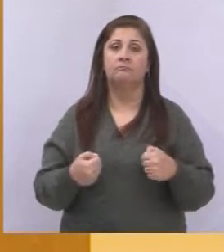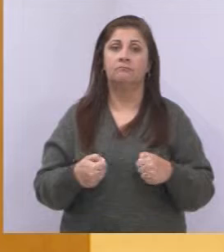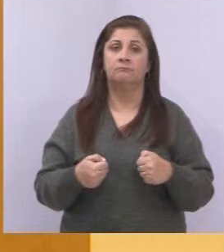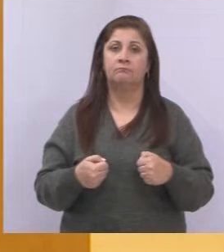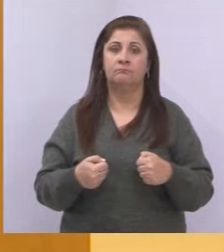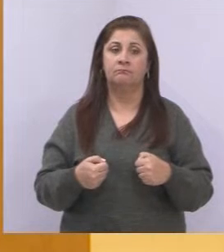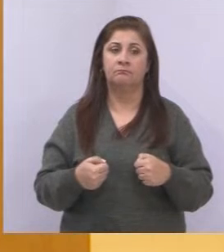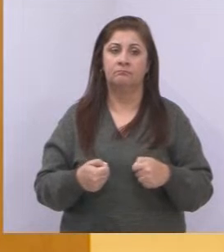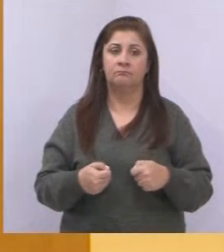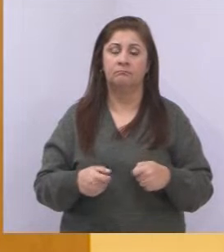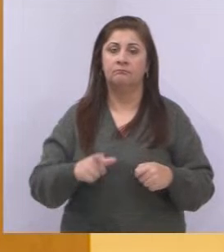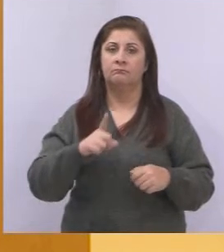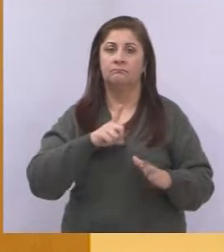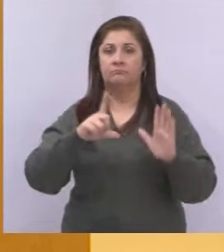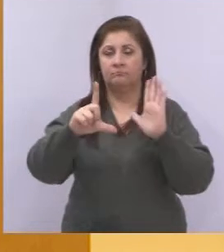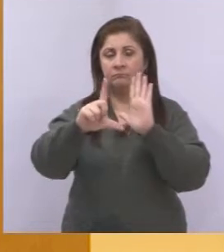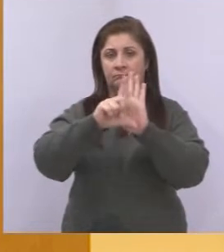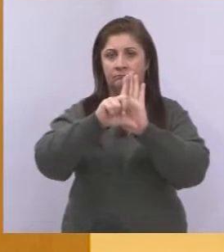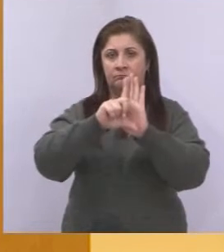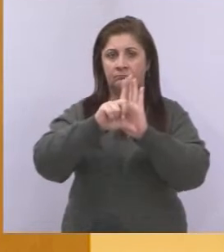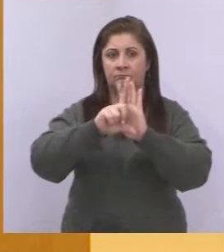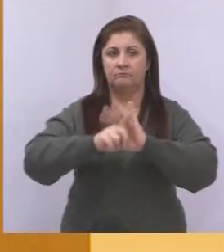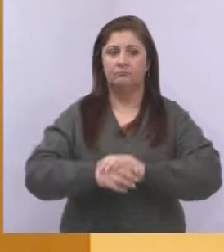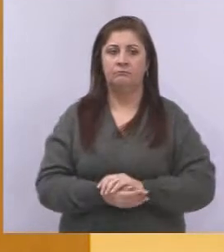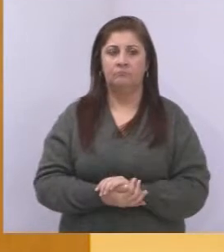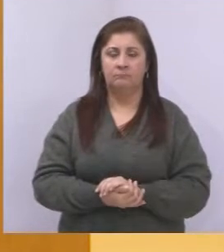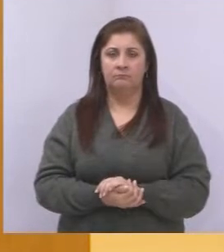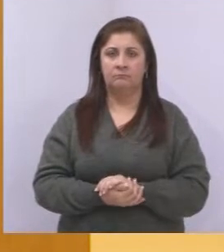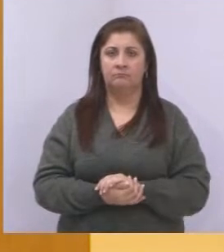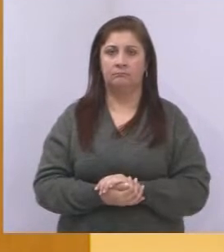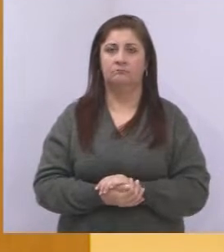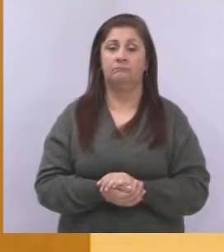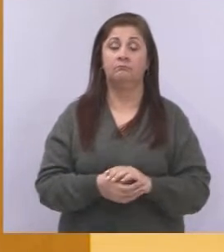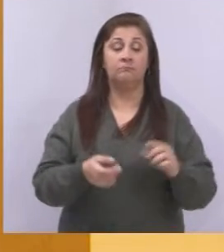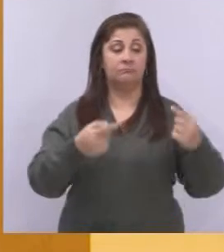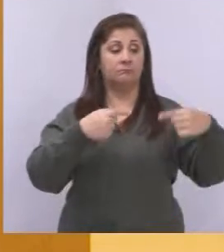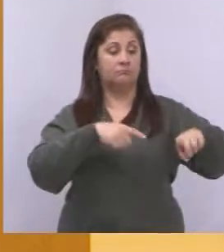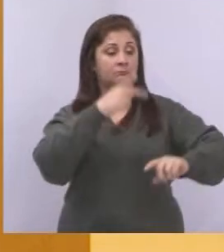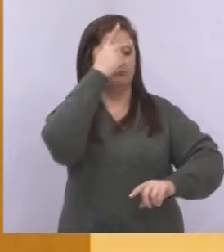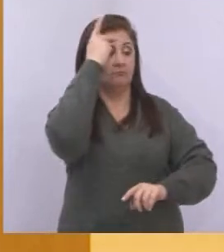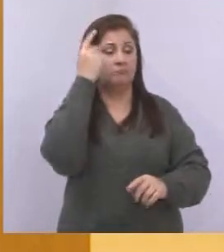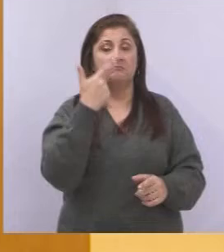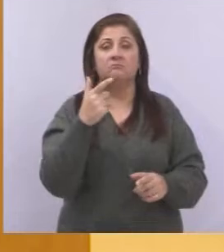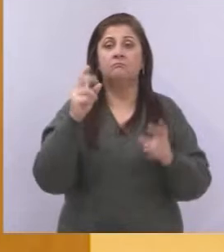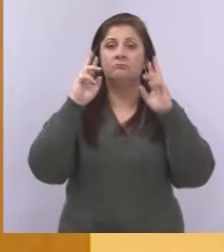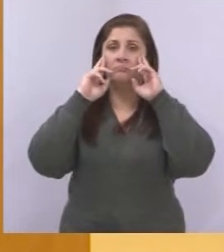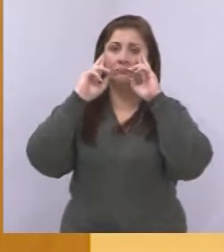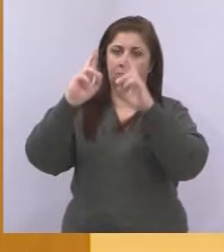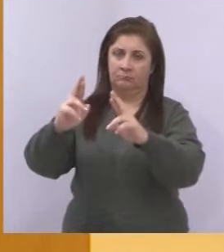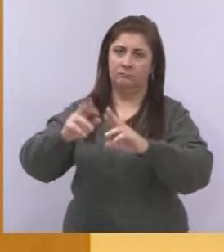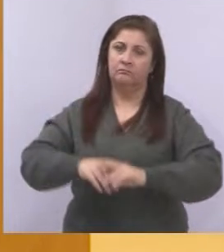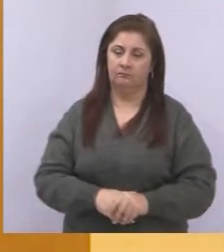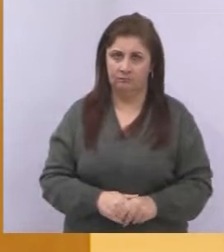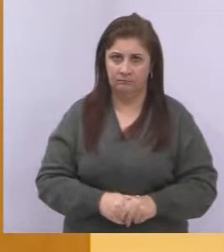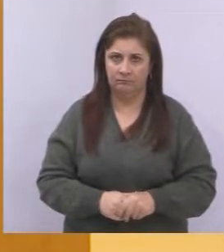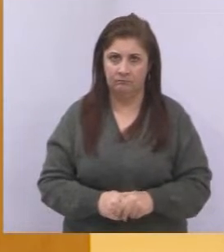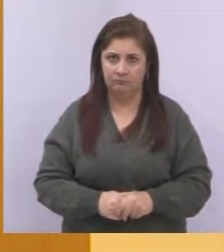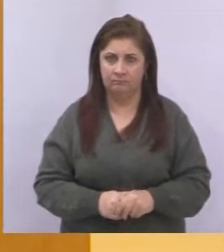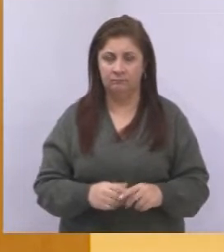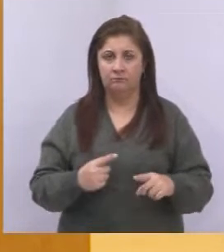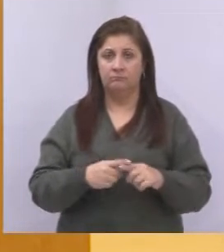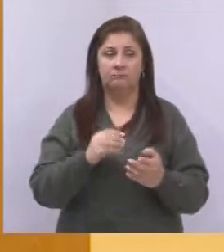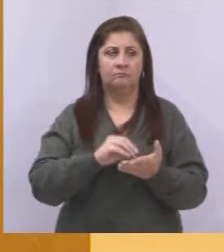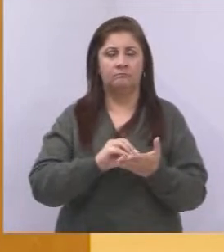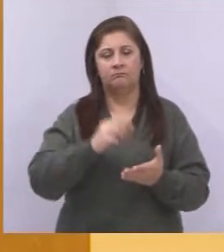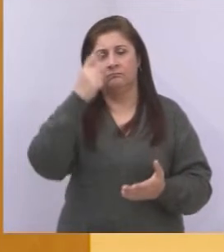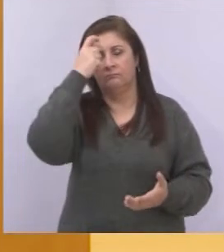que você tenha leis para combater essa falta de respeito, para combater essa falta de